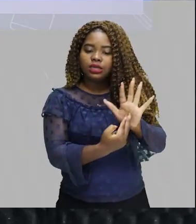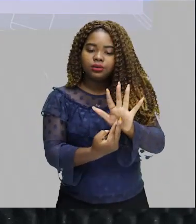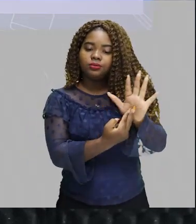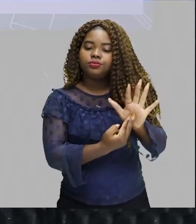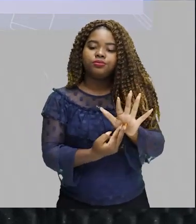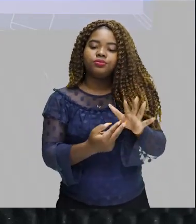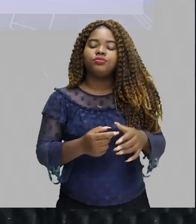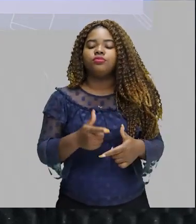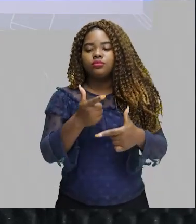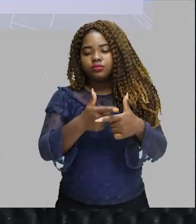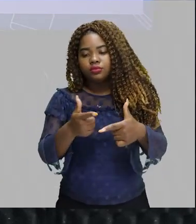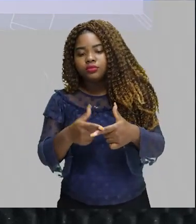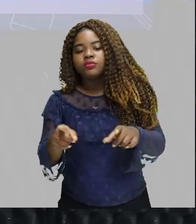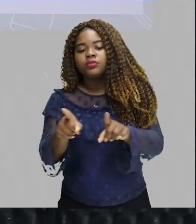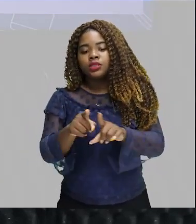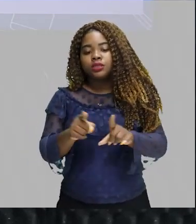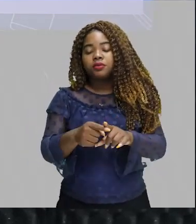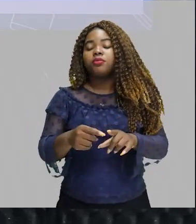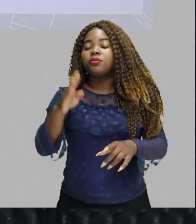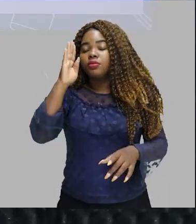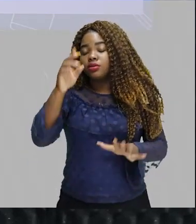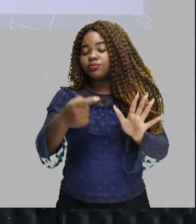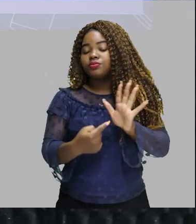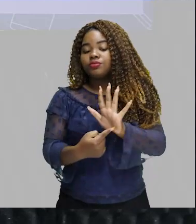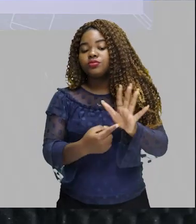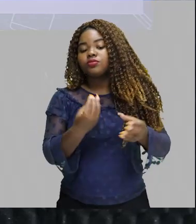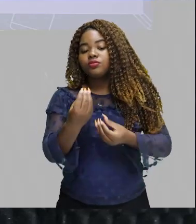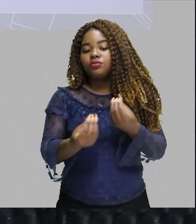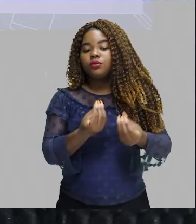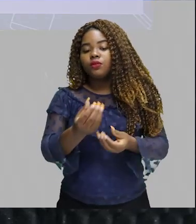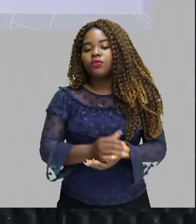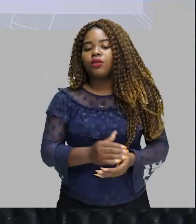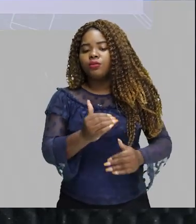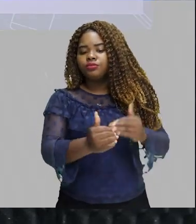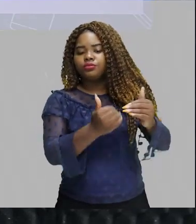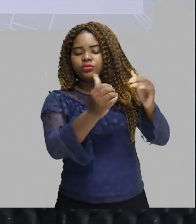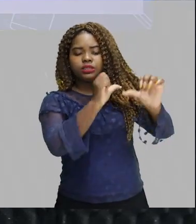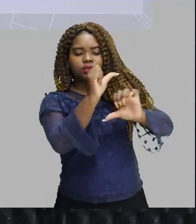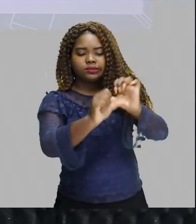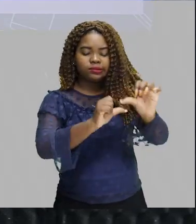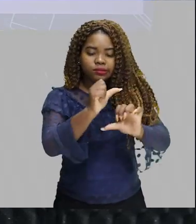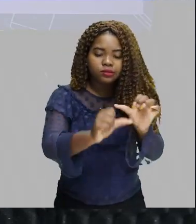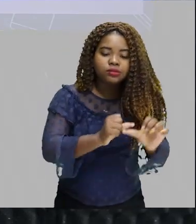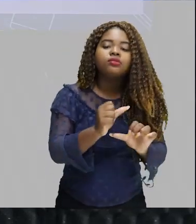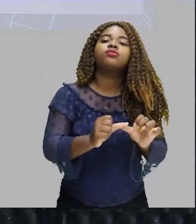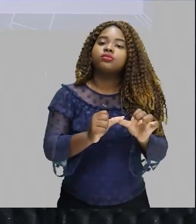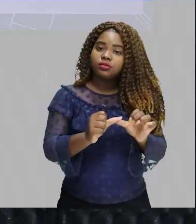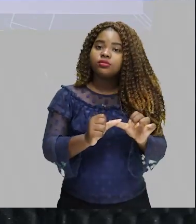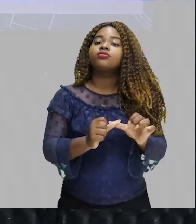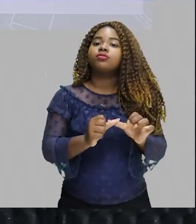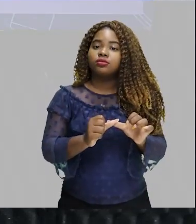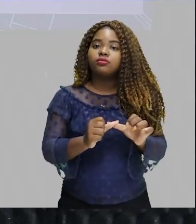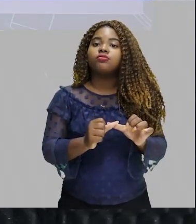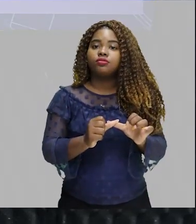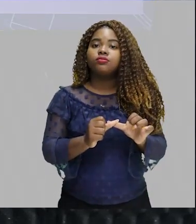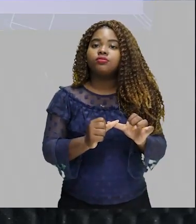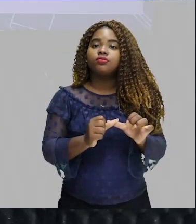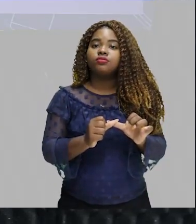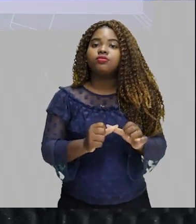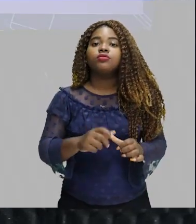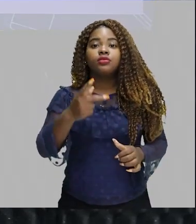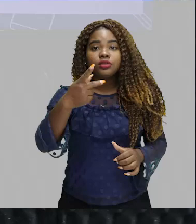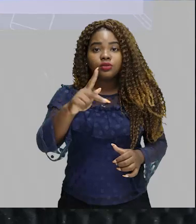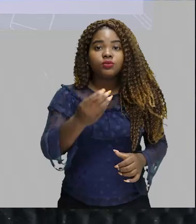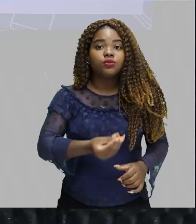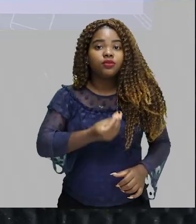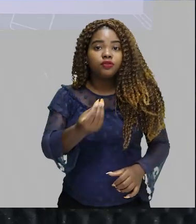e o principal, nós vamos mostrar como essa alteração vai impactar no teu cotidiano. Sabia? Tu